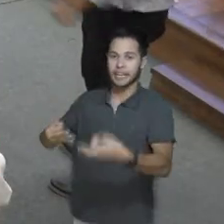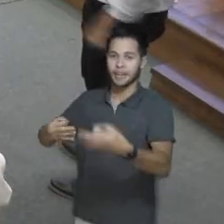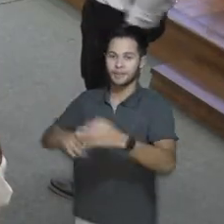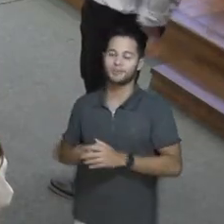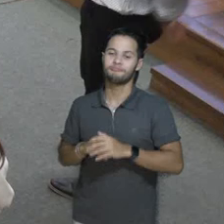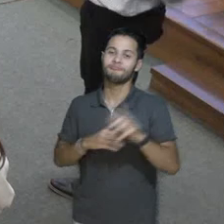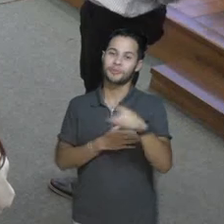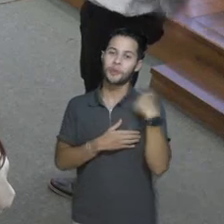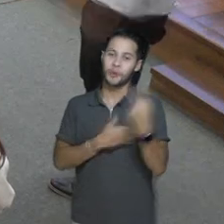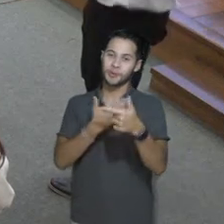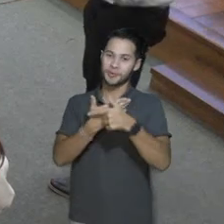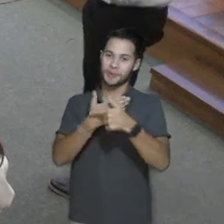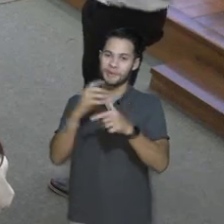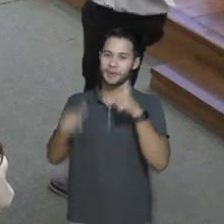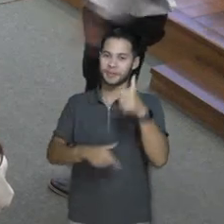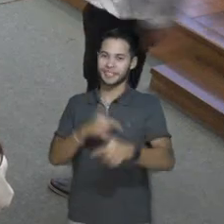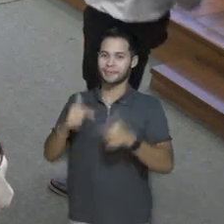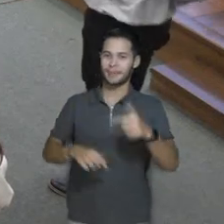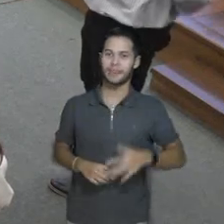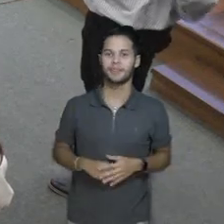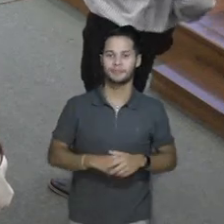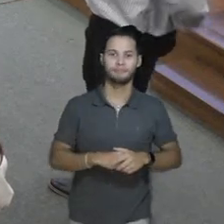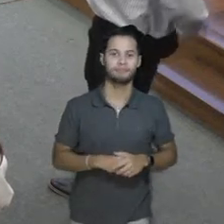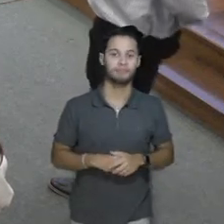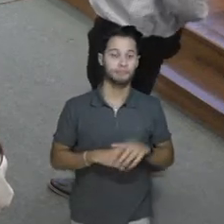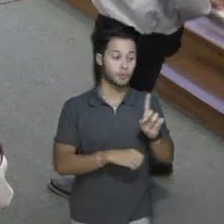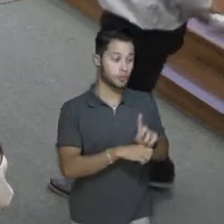Doutora Maria de Lurdes